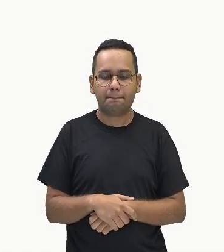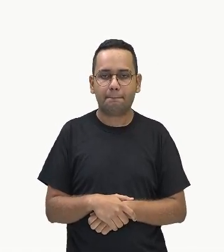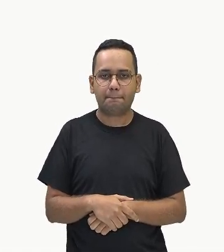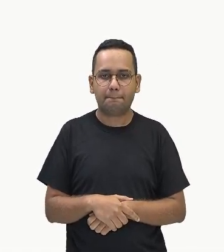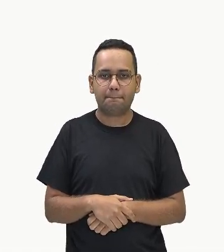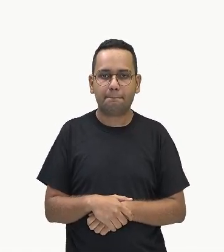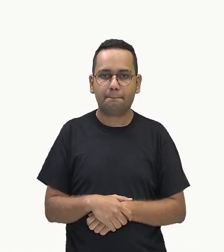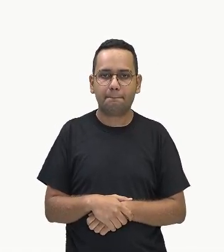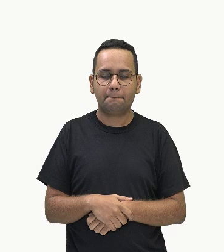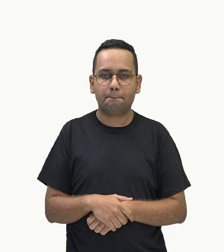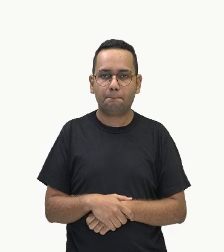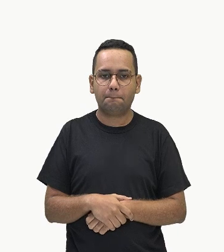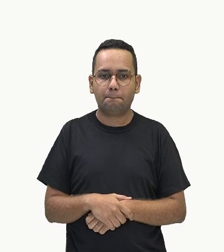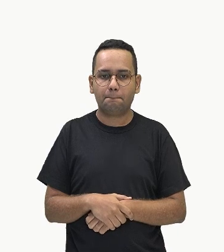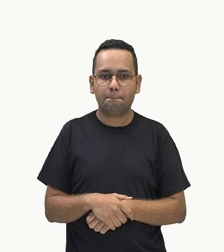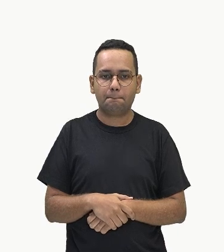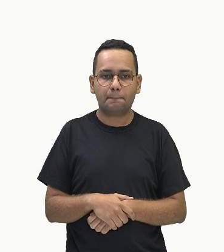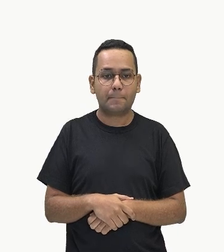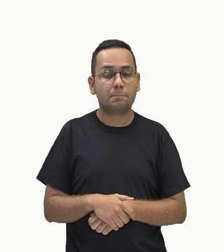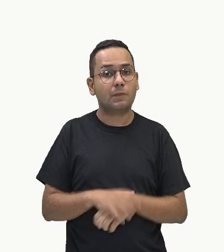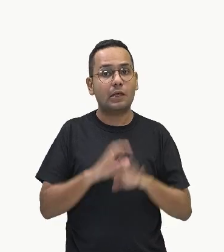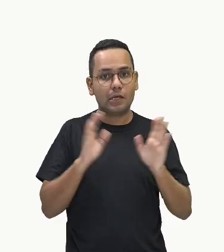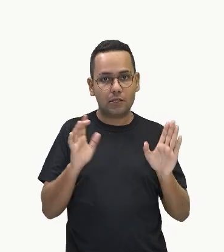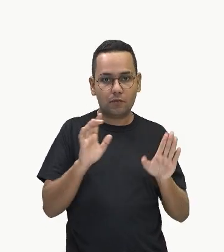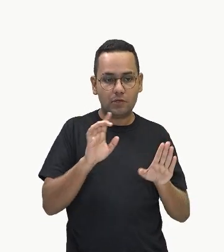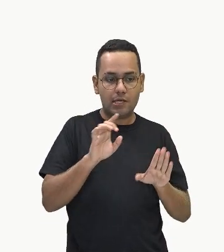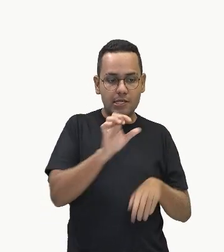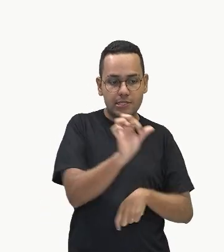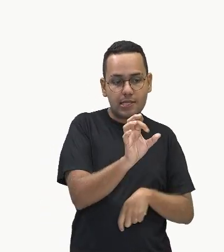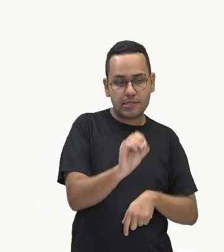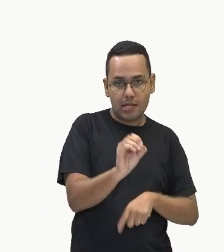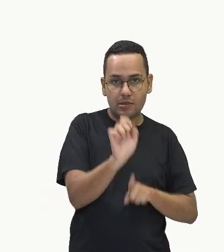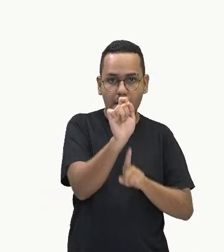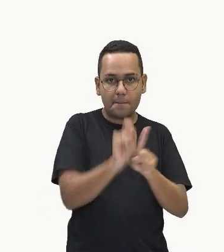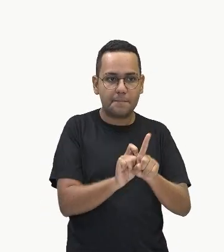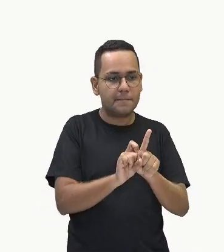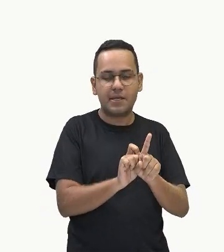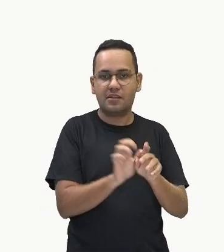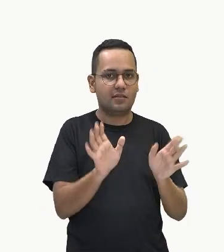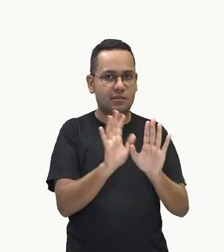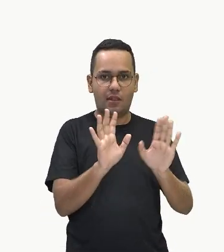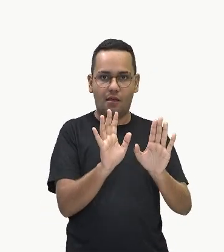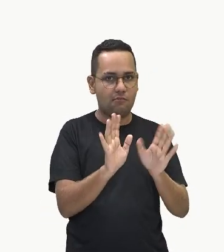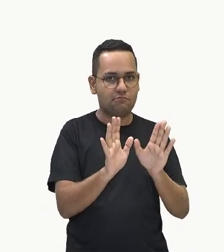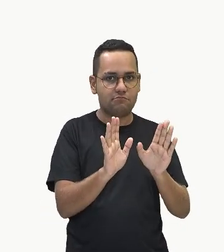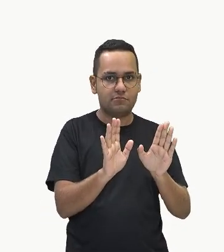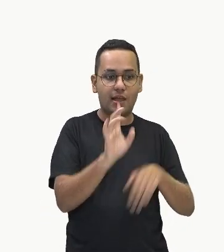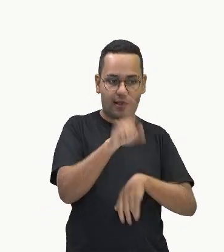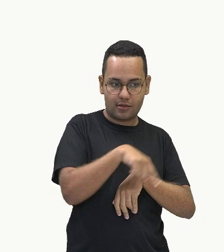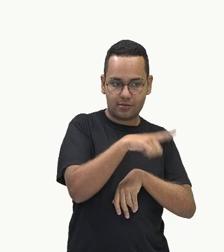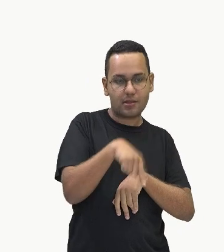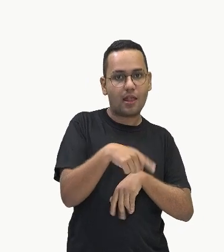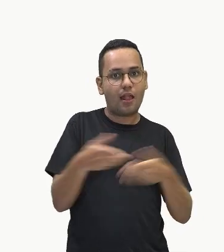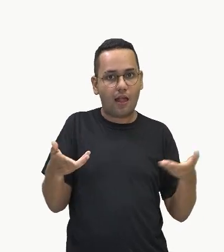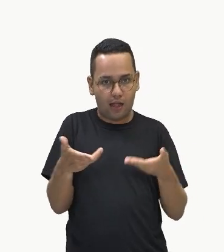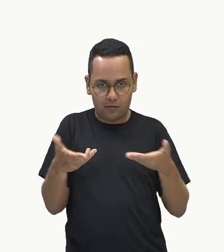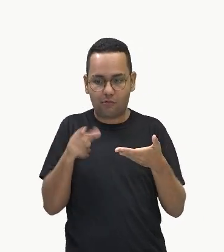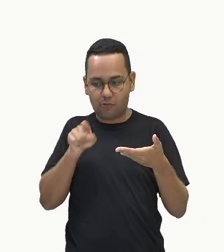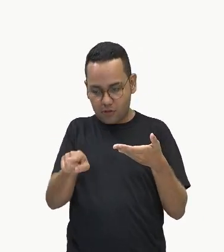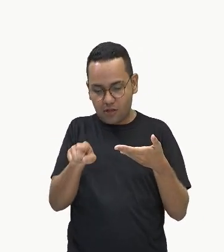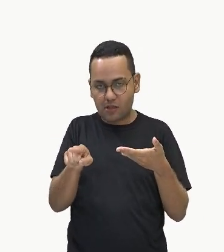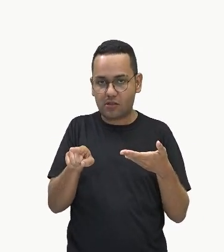utilizar 60 meses, ok? Eu vou utilizar agora 5